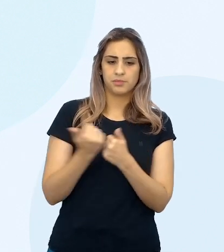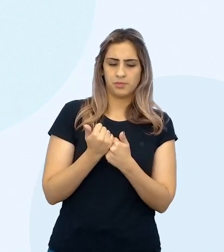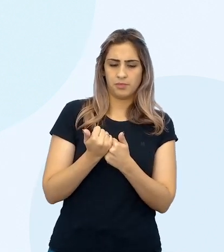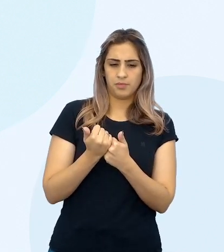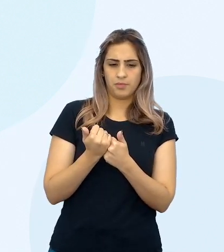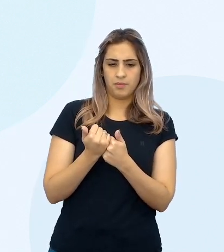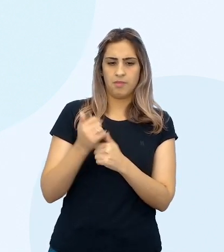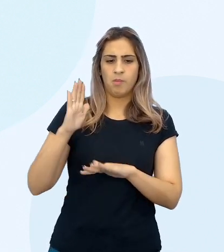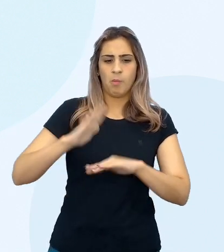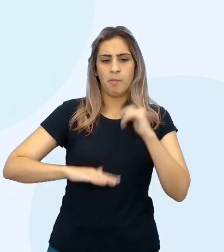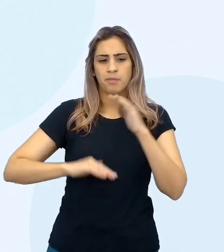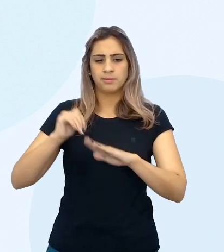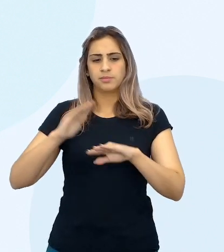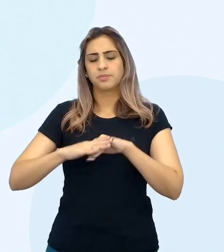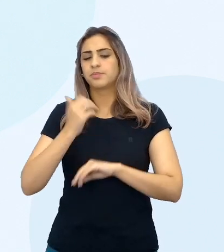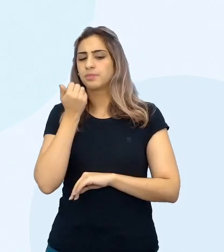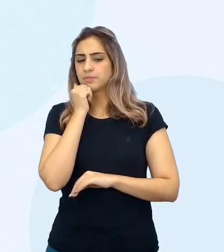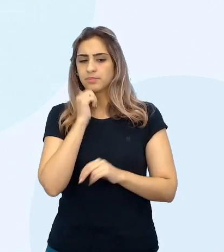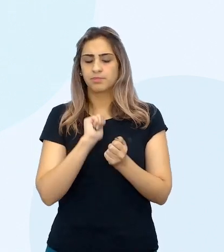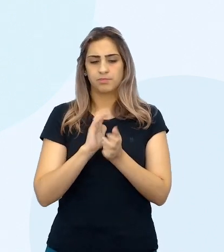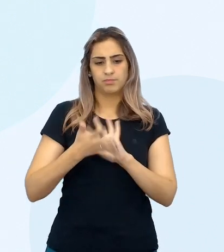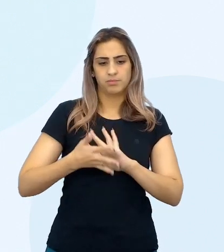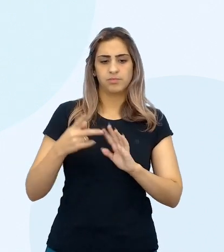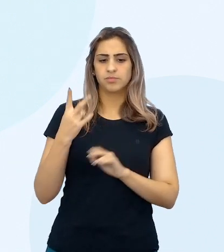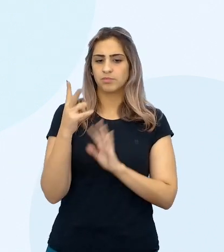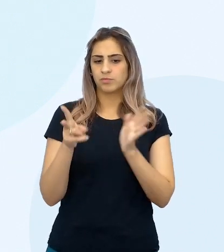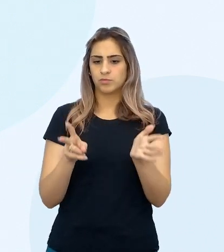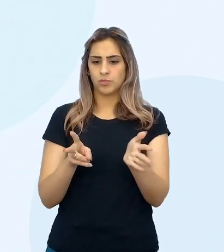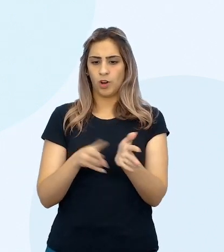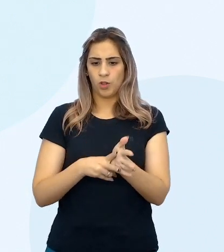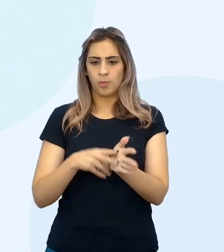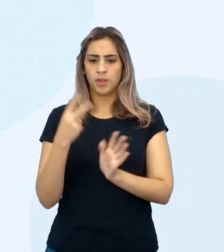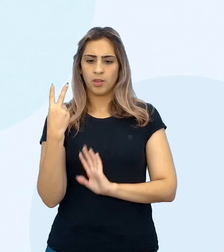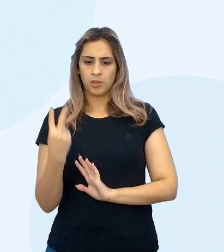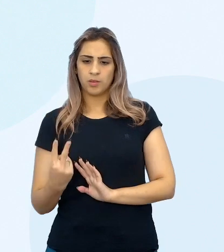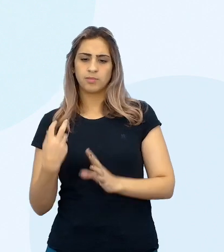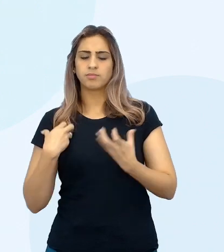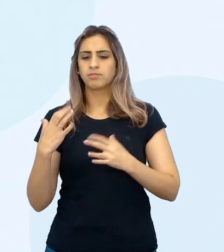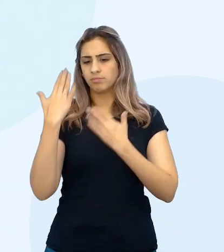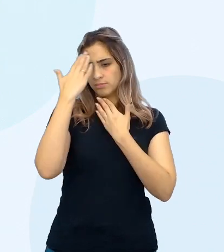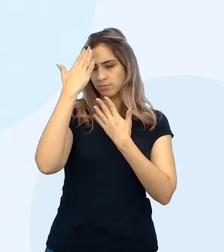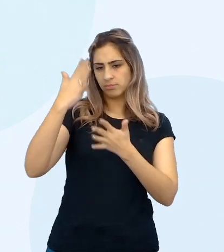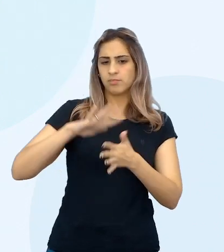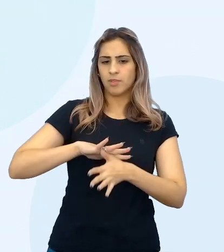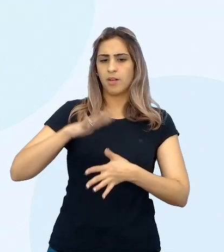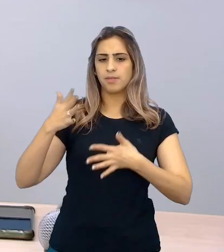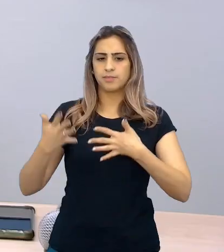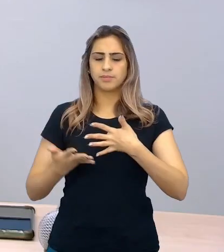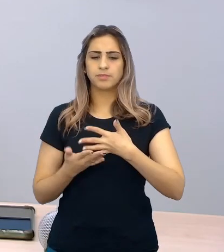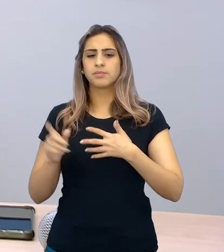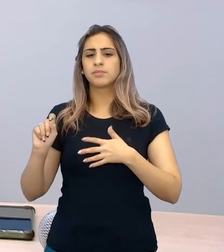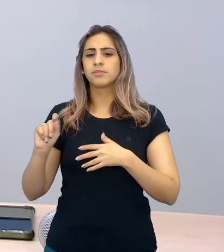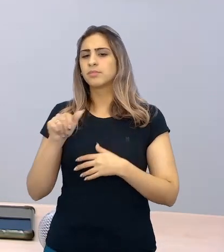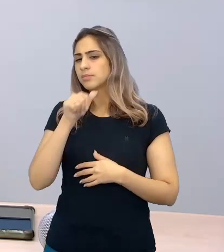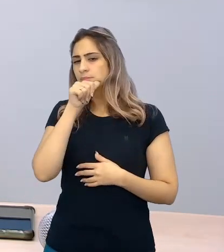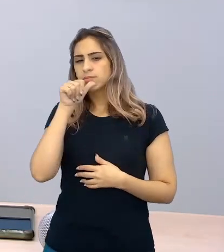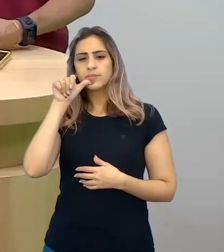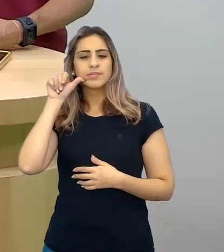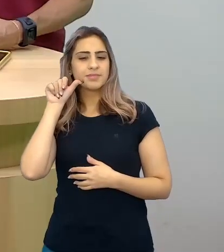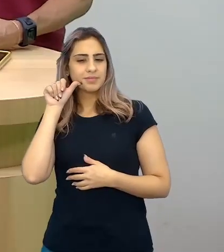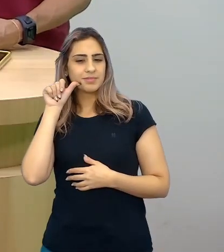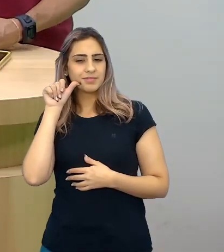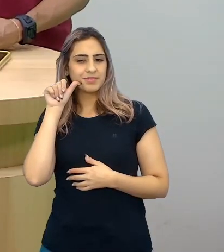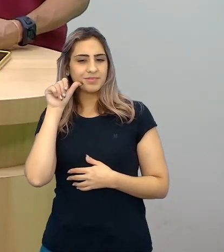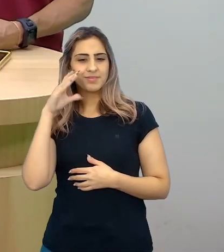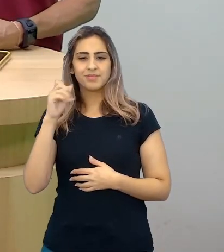Práticas do Ciência em Ação. Estamos no volume 2. Legal. E já quero agora agradecer aos nossos Libras. Quem que tá aí hoje, Osmar? A Bianca